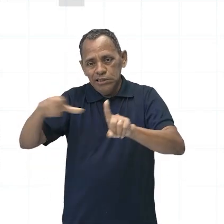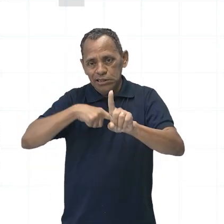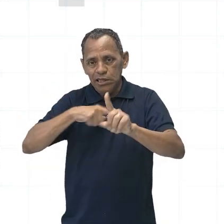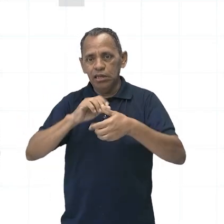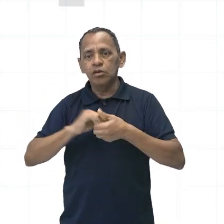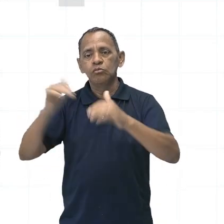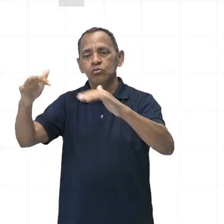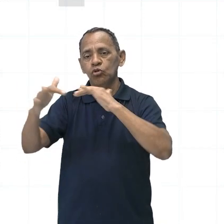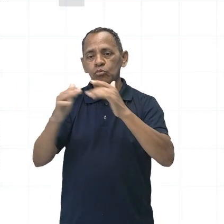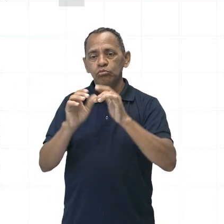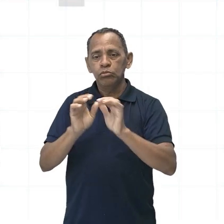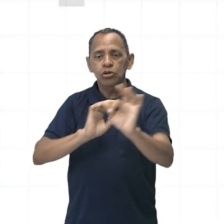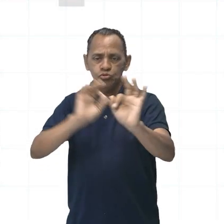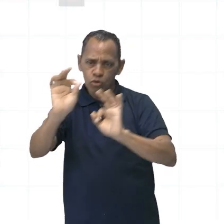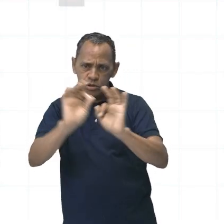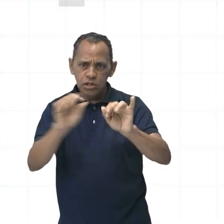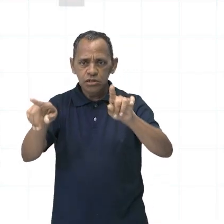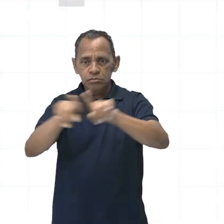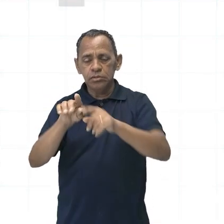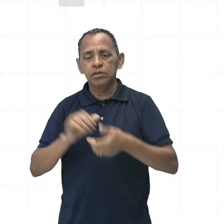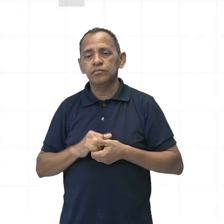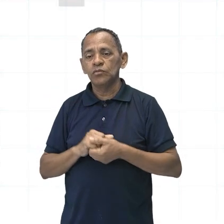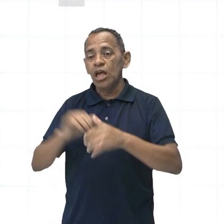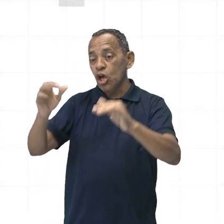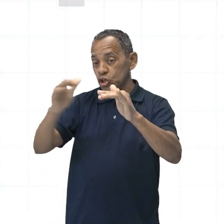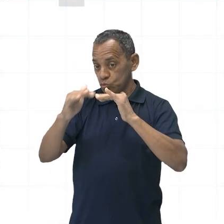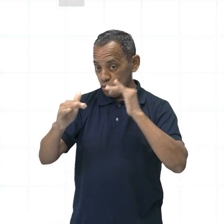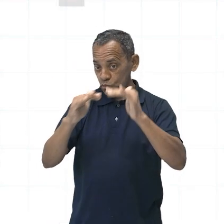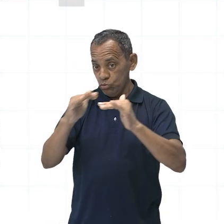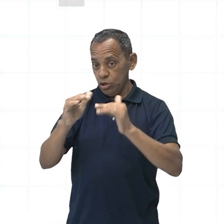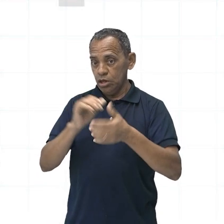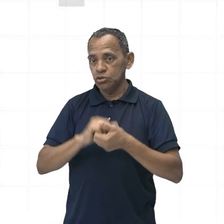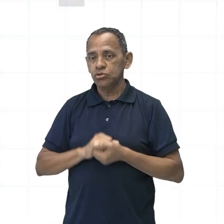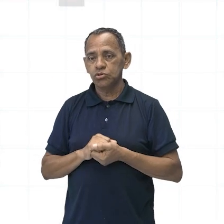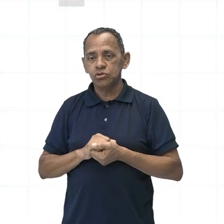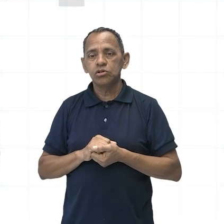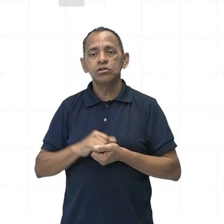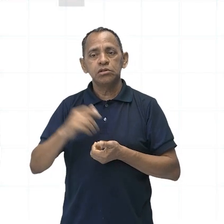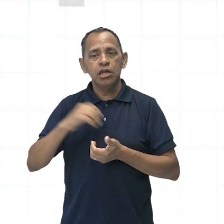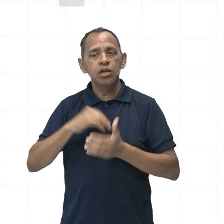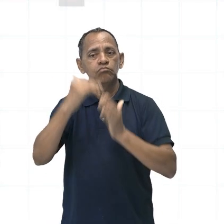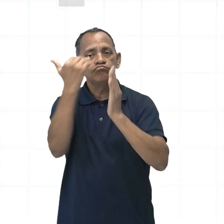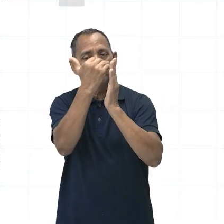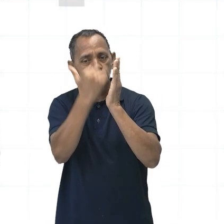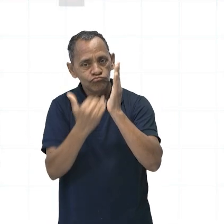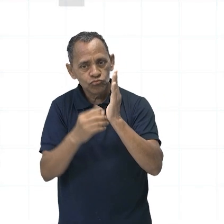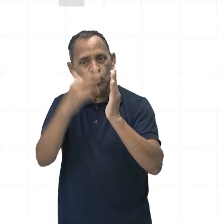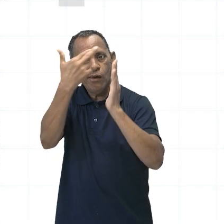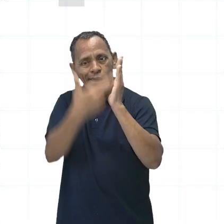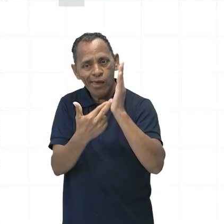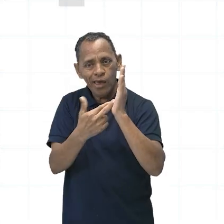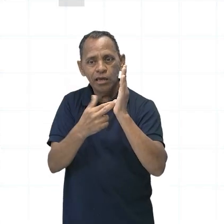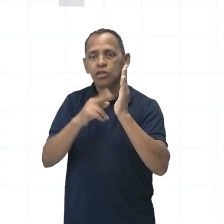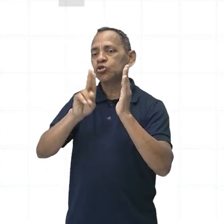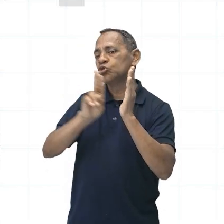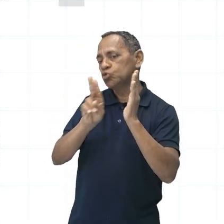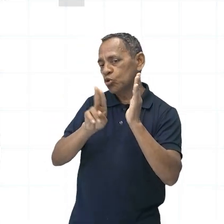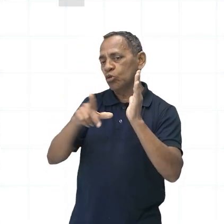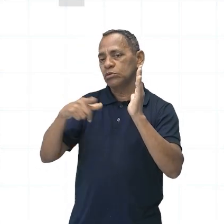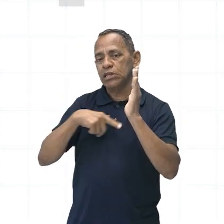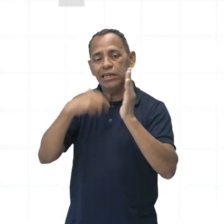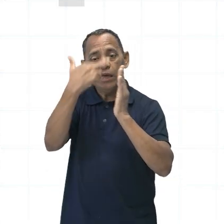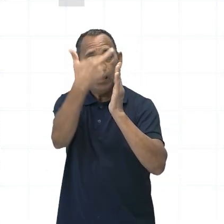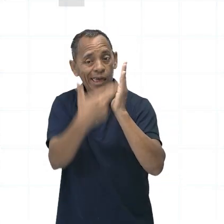coordenados. Aí temos o quê? Os movimentos, eles são codificados. Os nomes dos movimentos, eles não